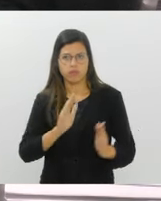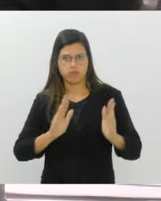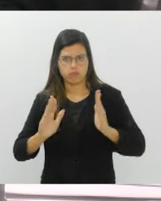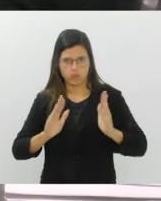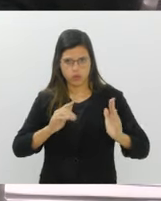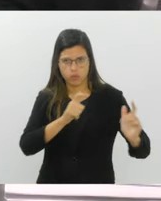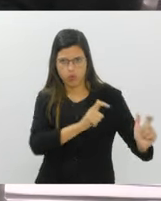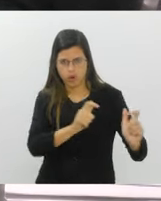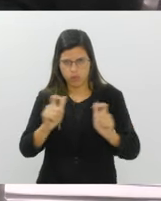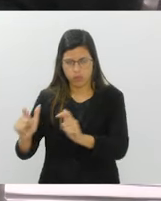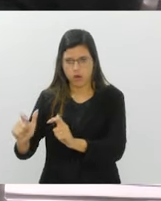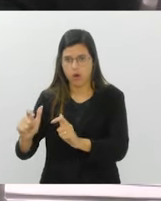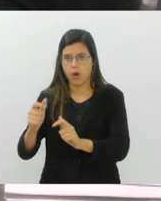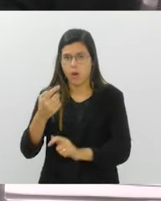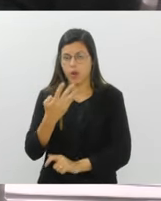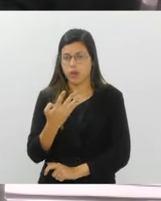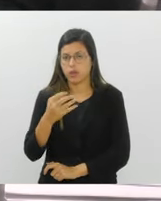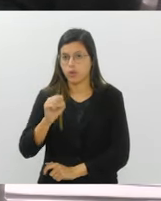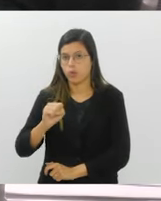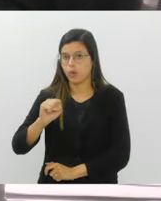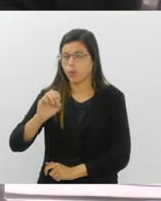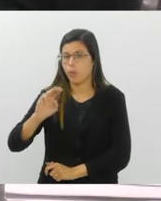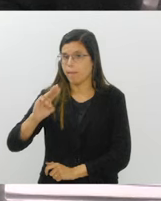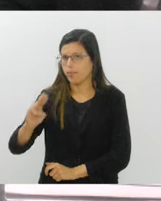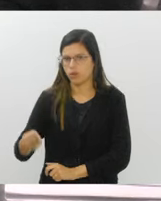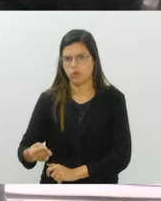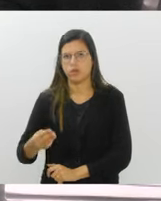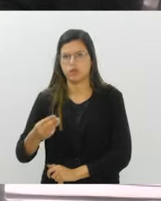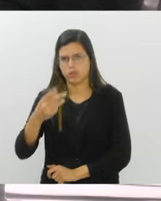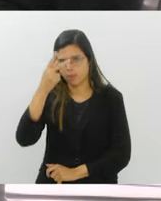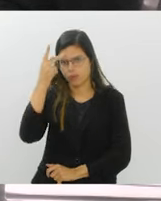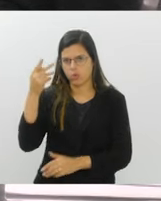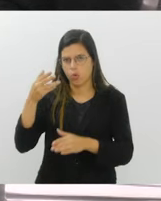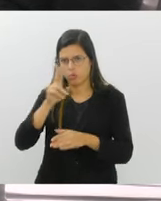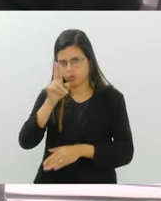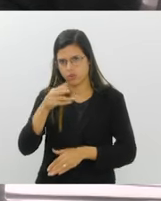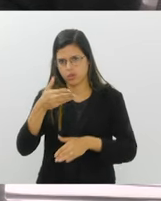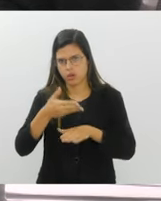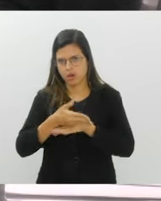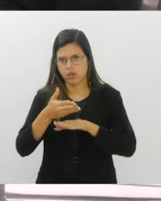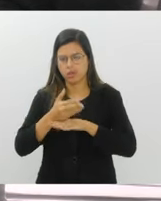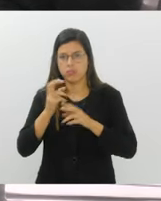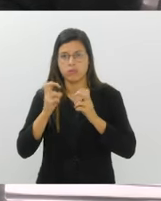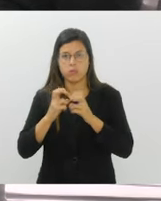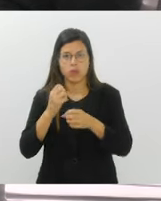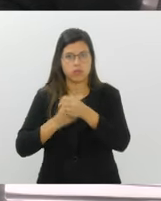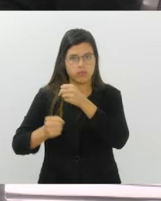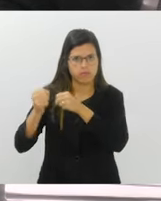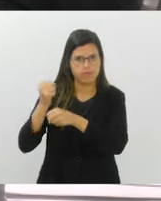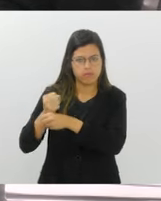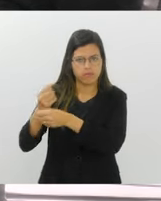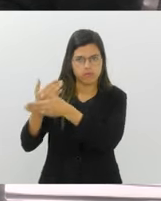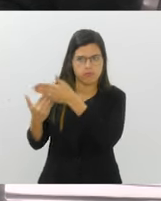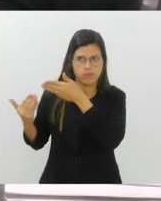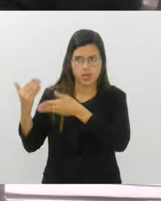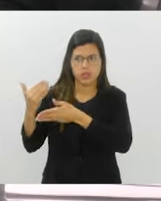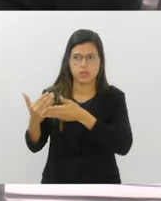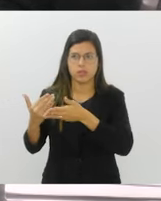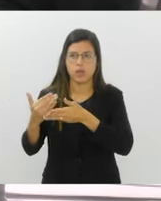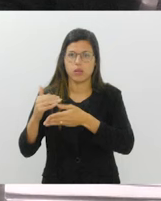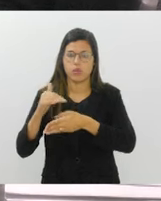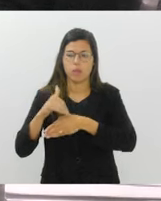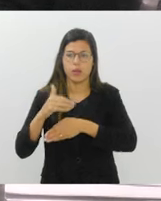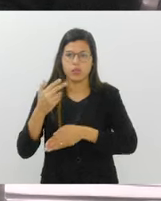Deodoro 48 milhões de passageiros ano. Ano passado, esse mesmo ramal transportou pouco mais que 2